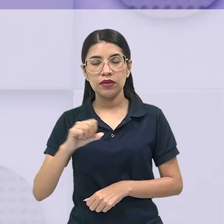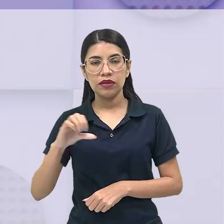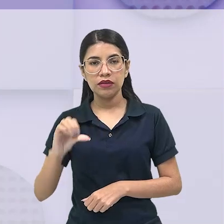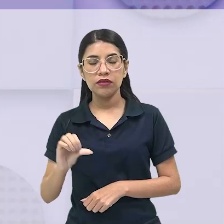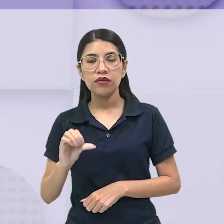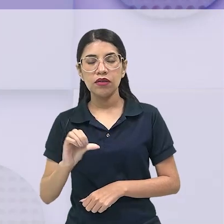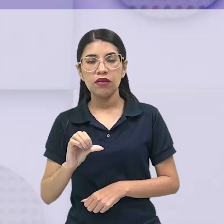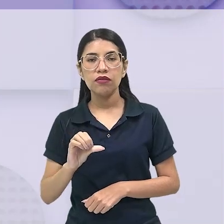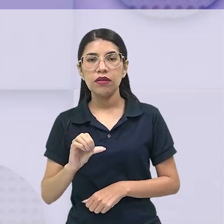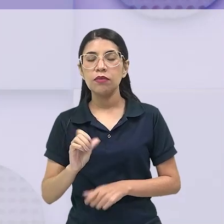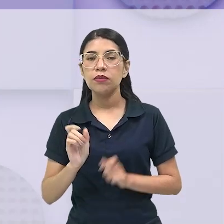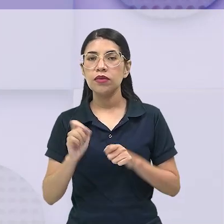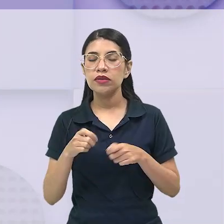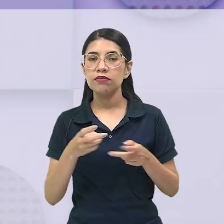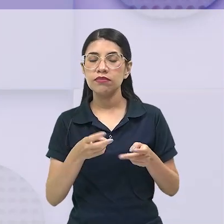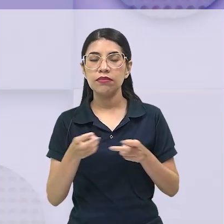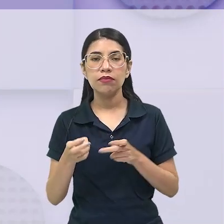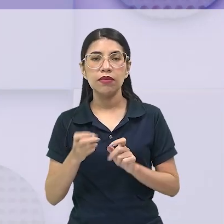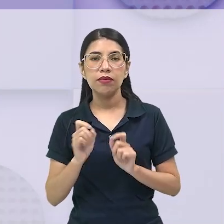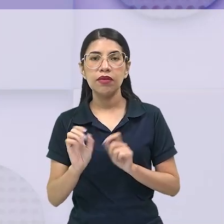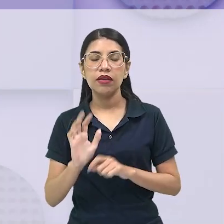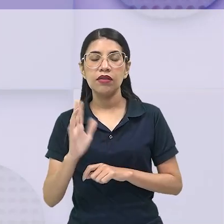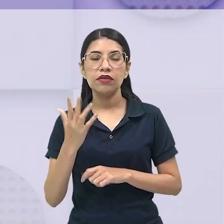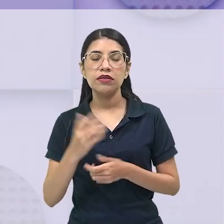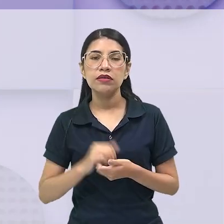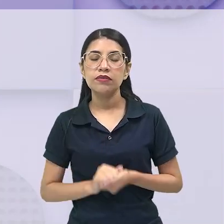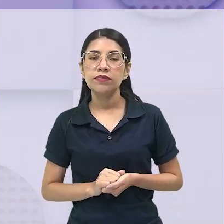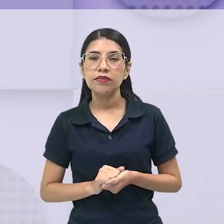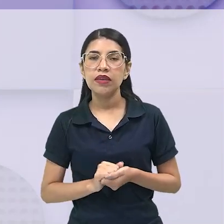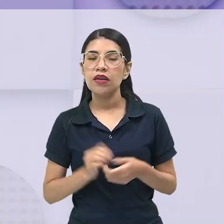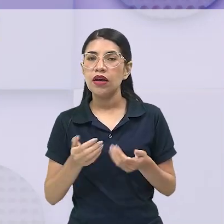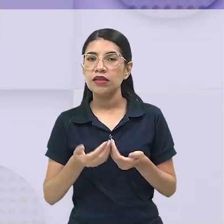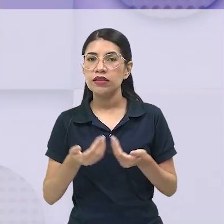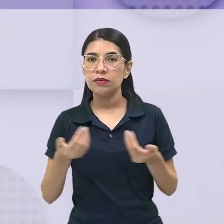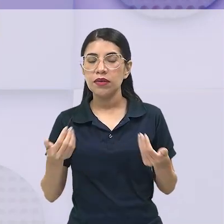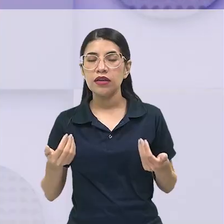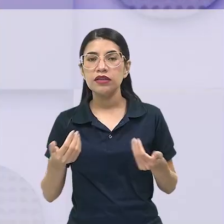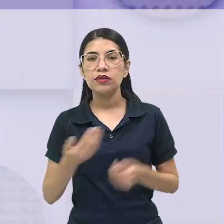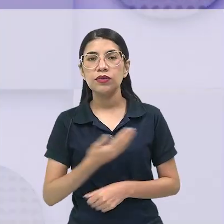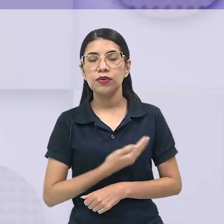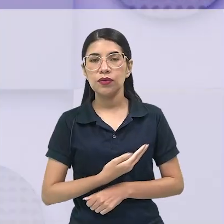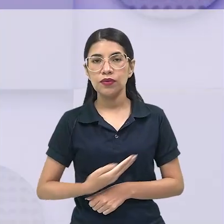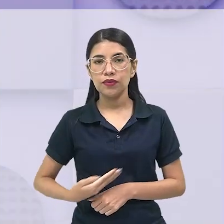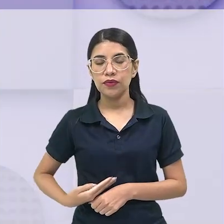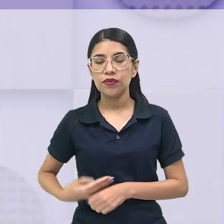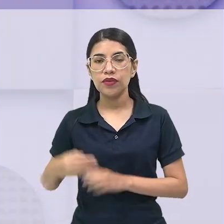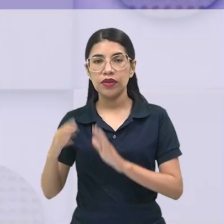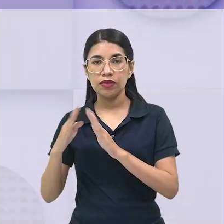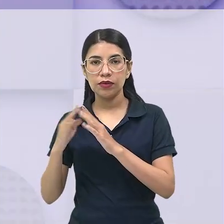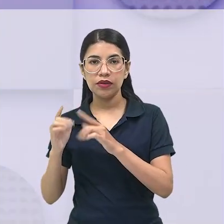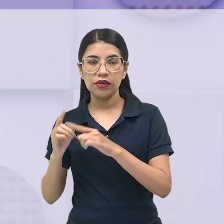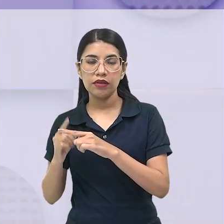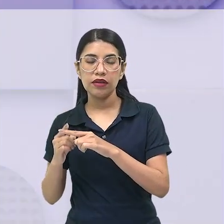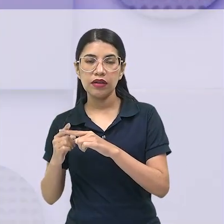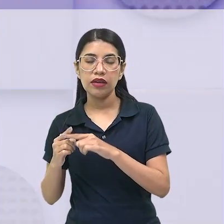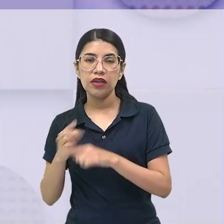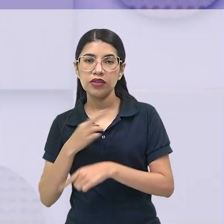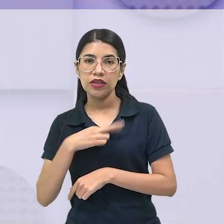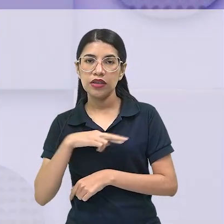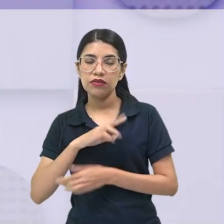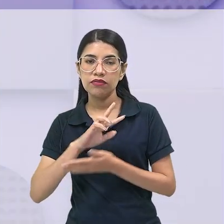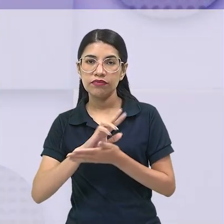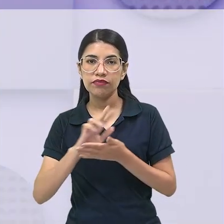1889, nós já vamos perceber movimentos de separação entre Estado e